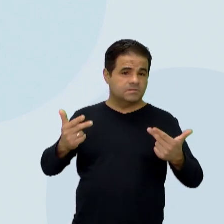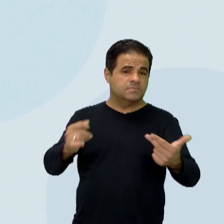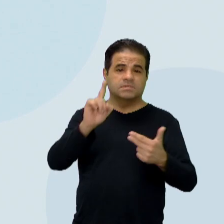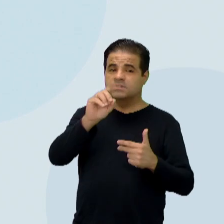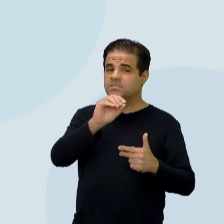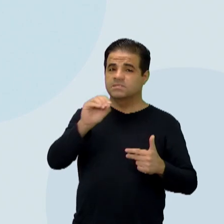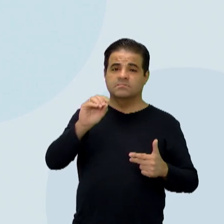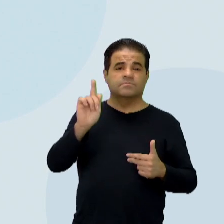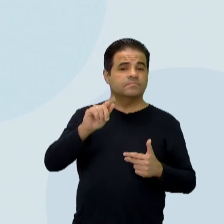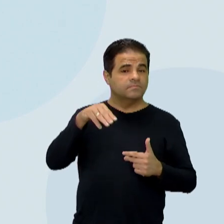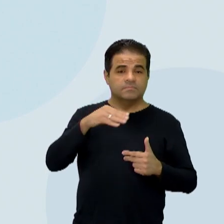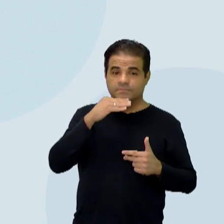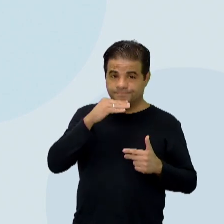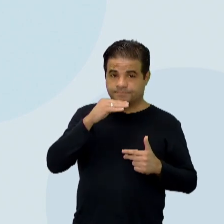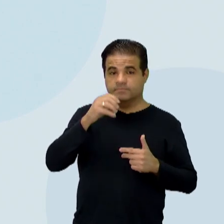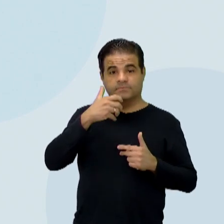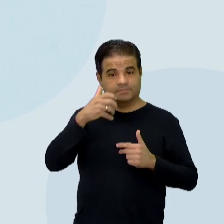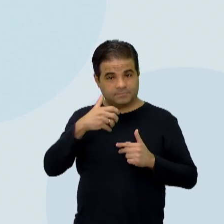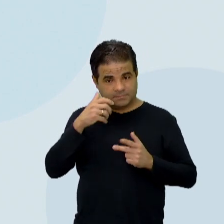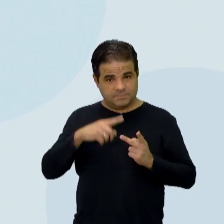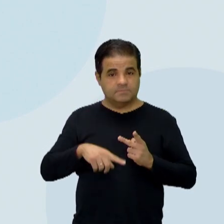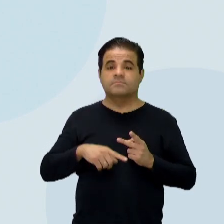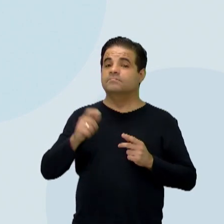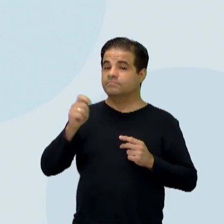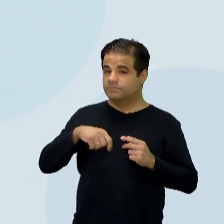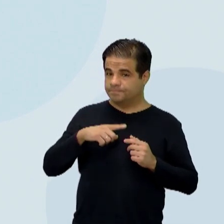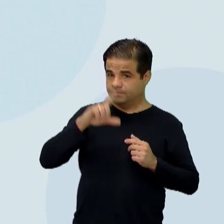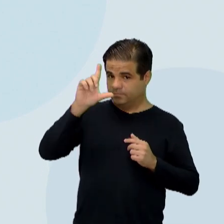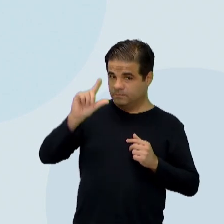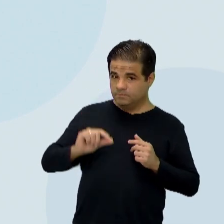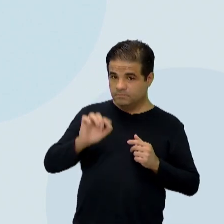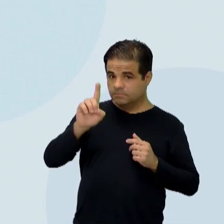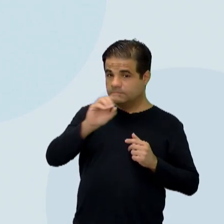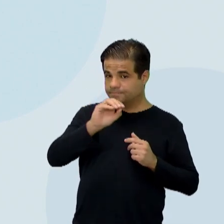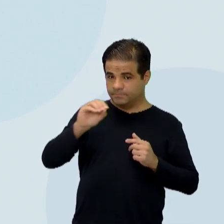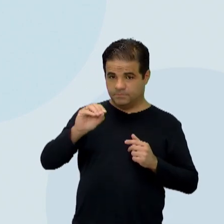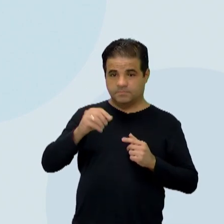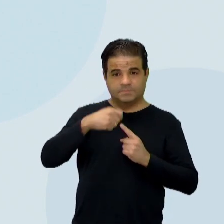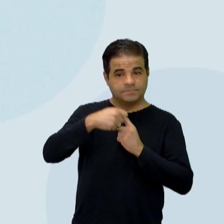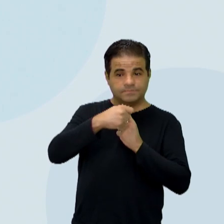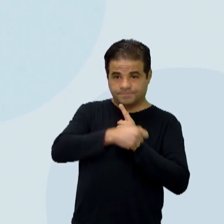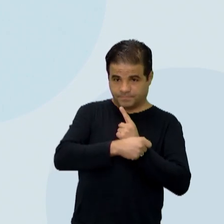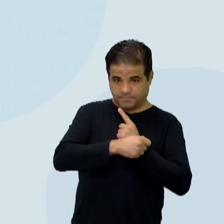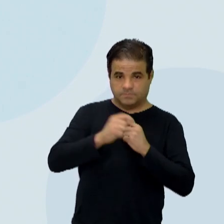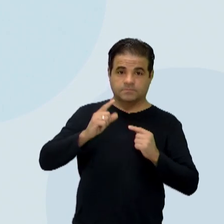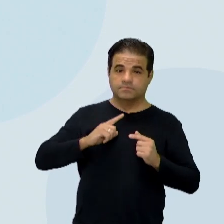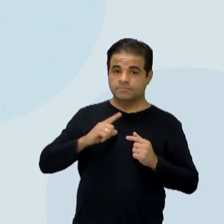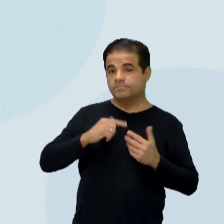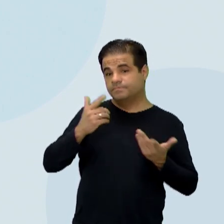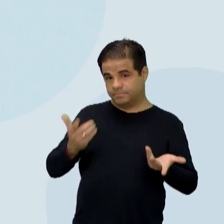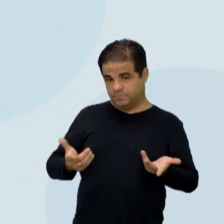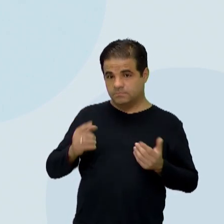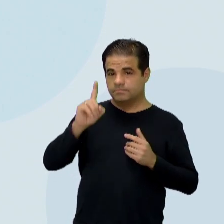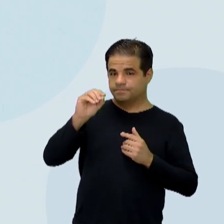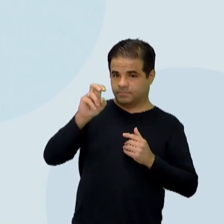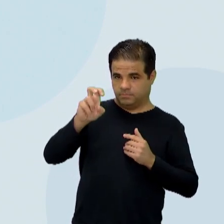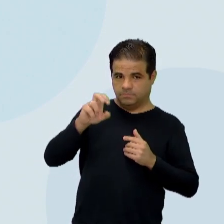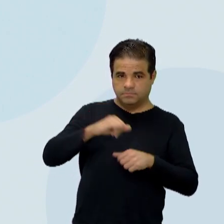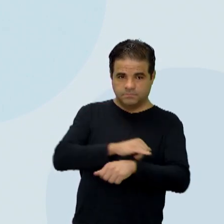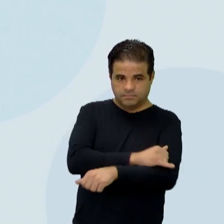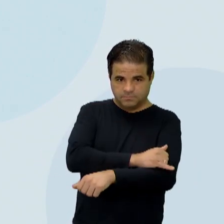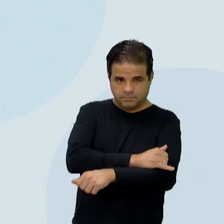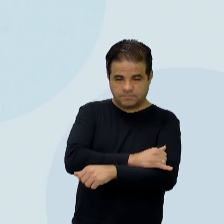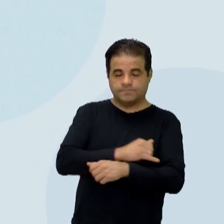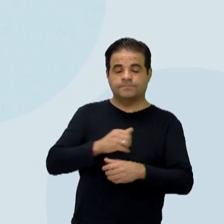o mesmo que 100 gramas de manga ou de maçã e bem menos do que 100 gramas de banana, que são 105 calorias, e de